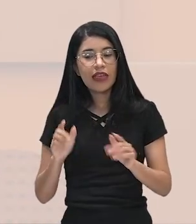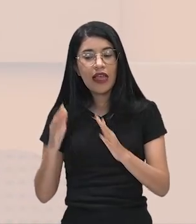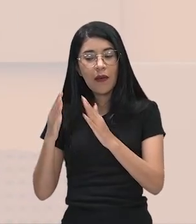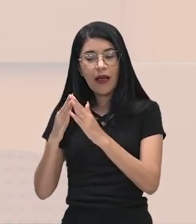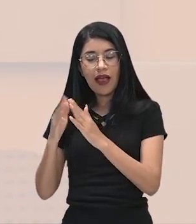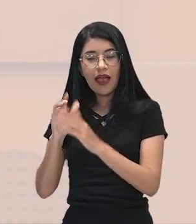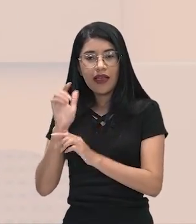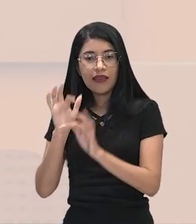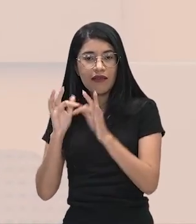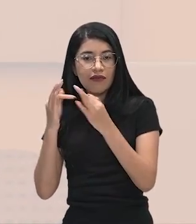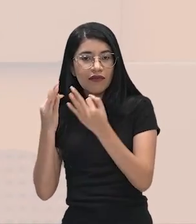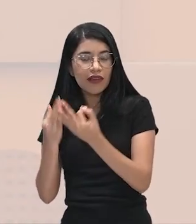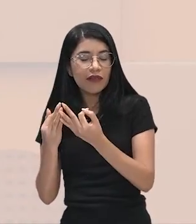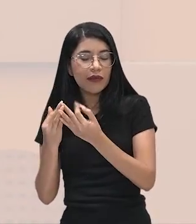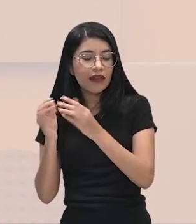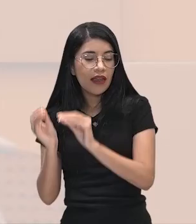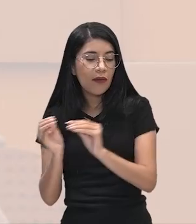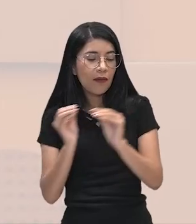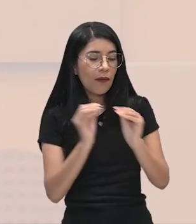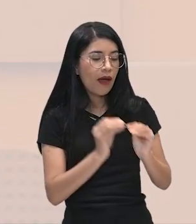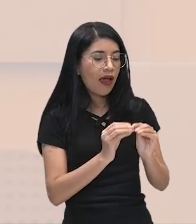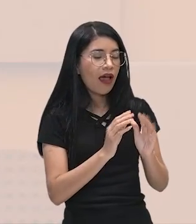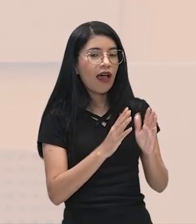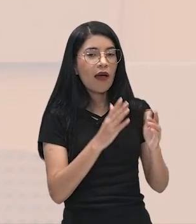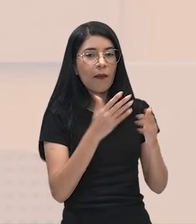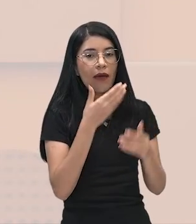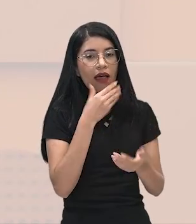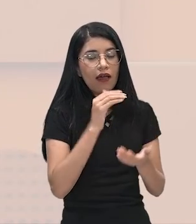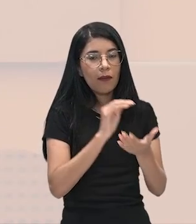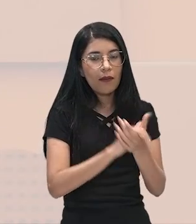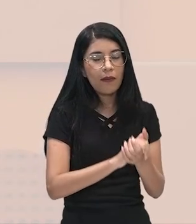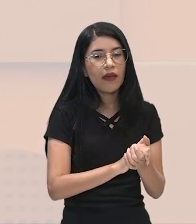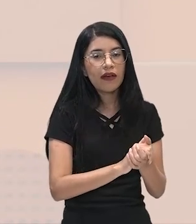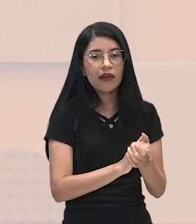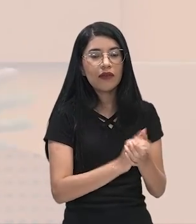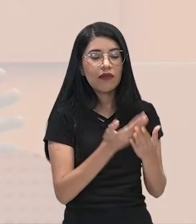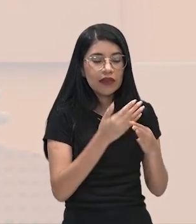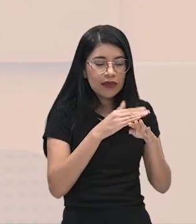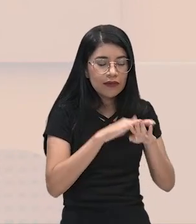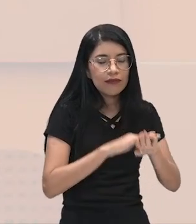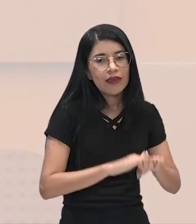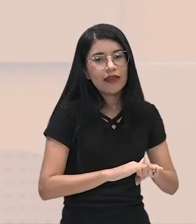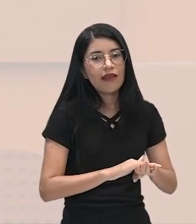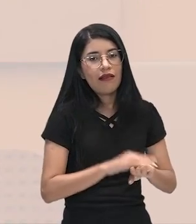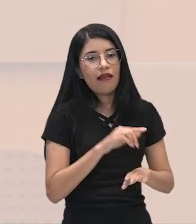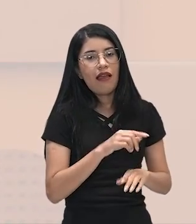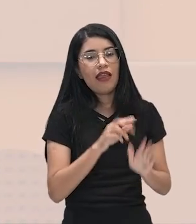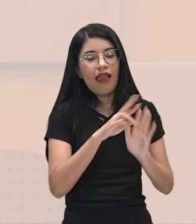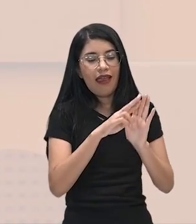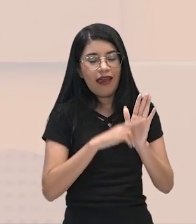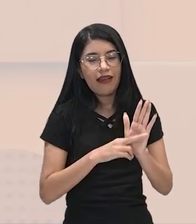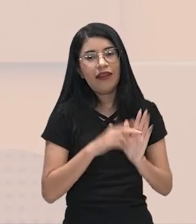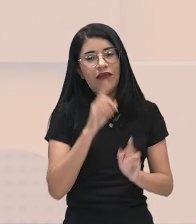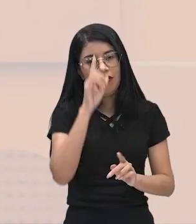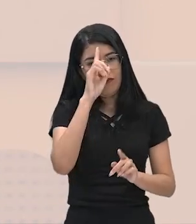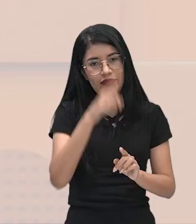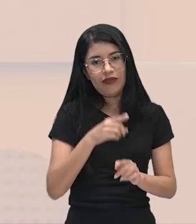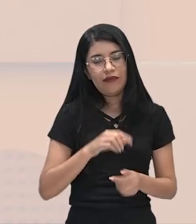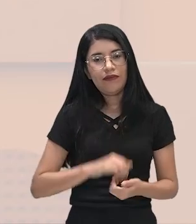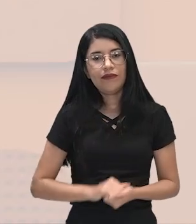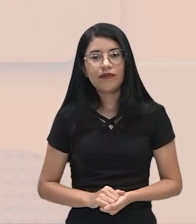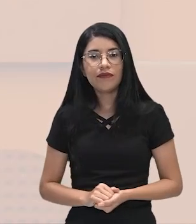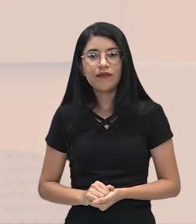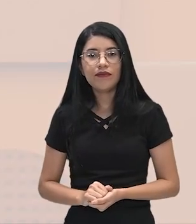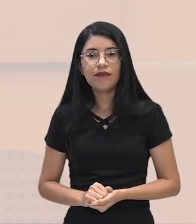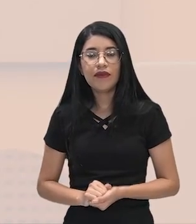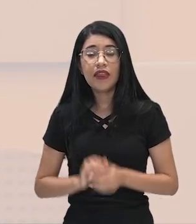dos pais, sai da casa do pai, para agora entrar na vida do marido, e é o marido que vai ditar as regras ali dessa mulher em Roma.